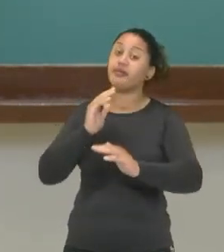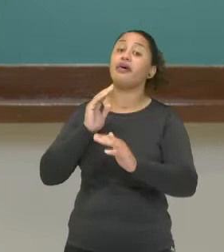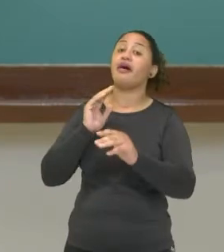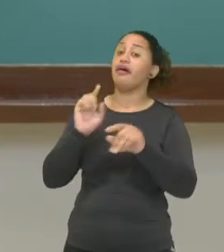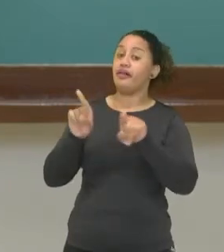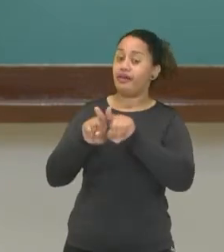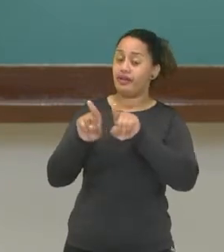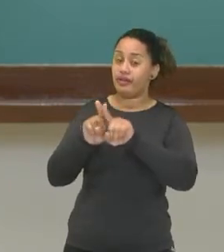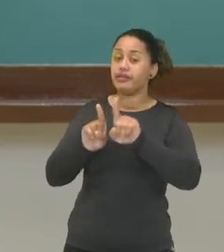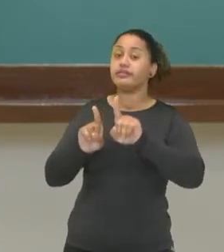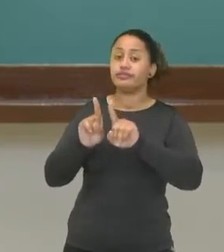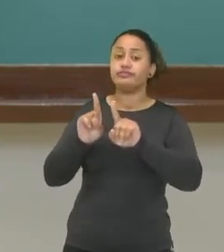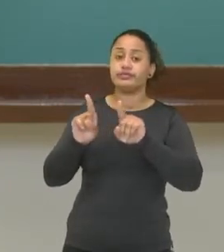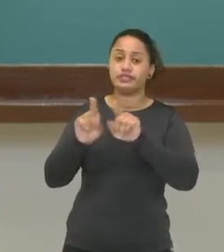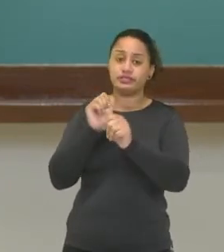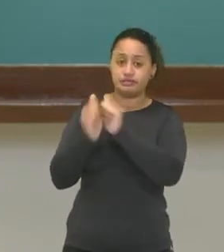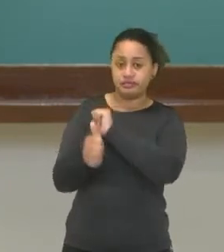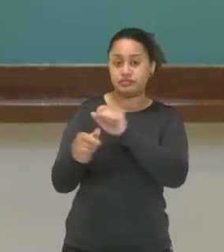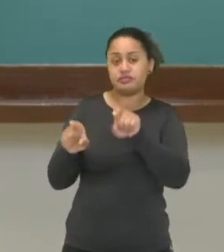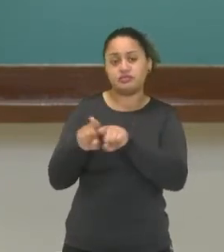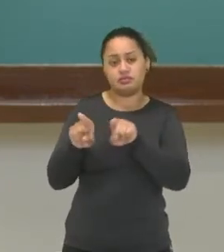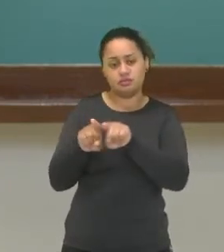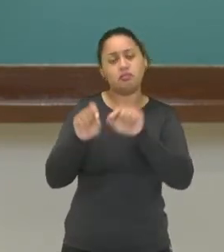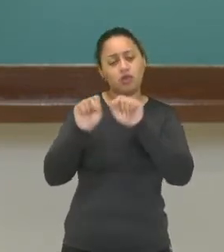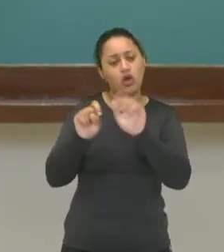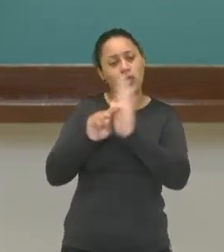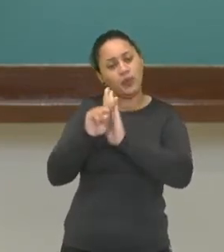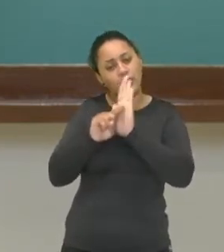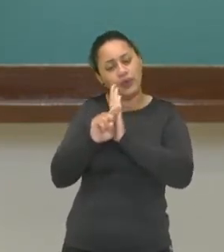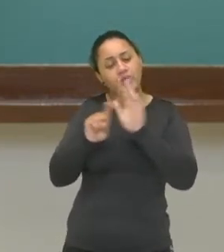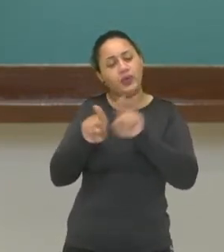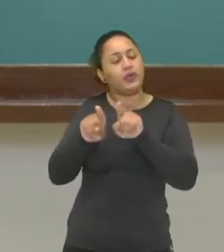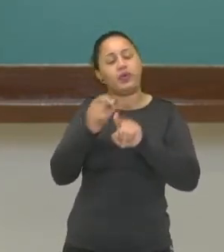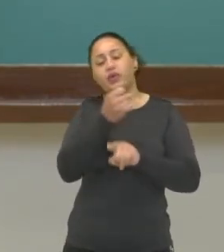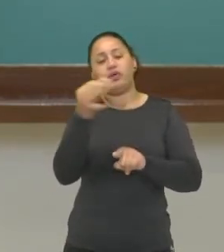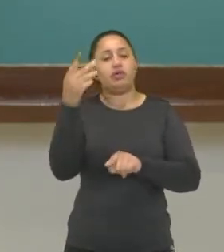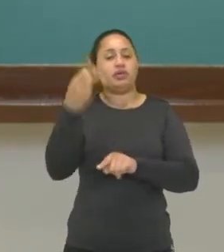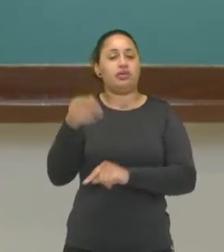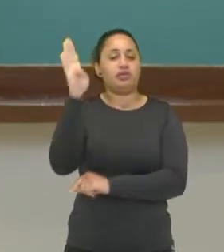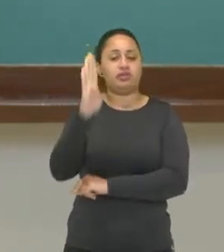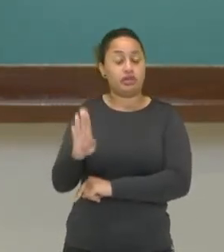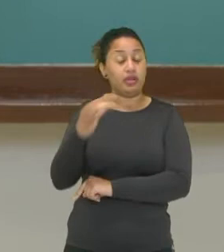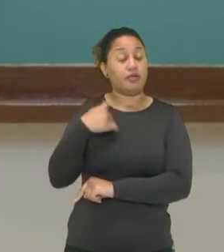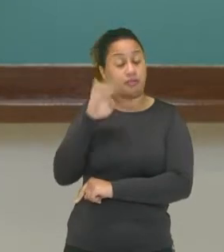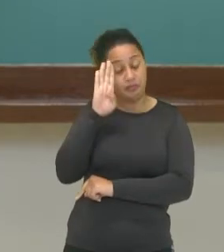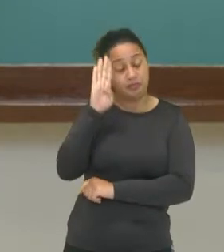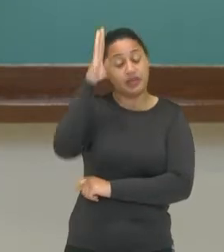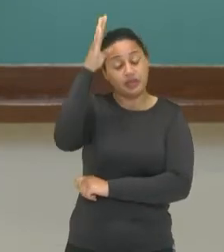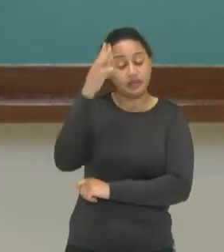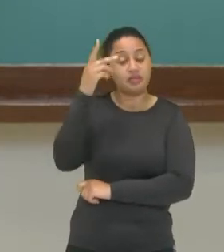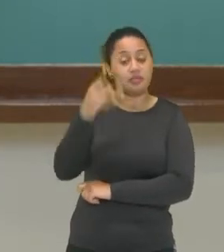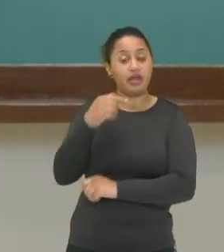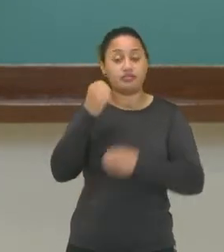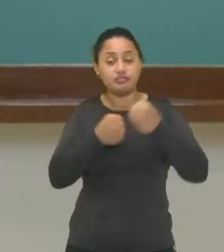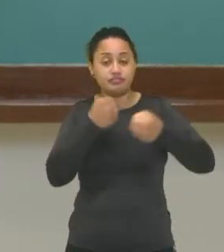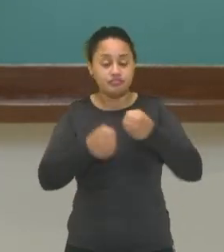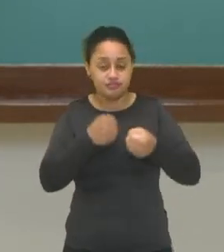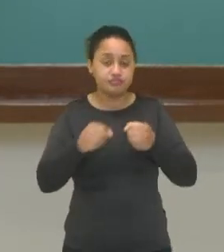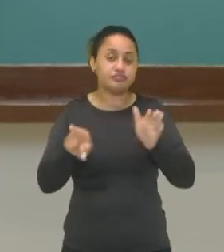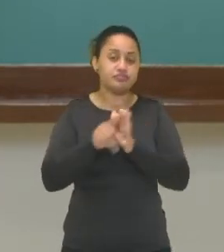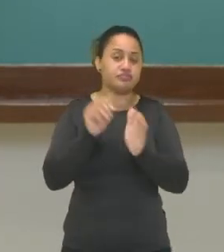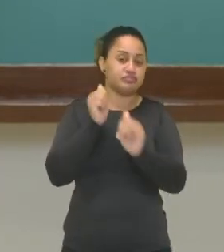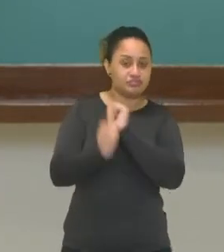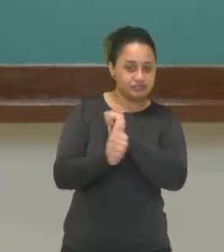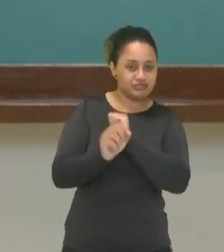Pode pesquisar também entre os para-atletas quais os brasileiros que se destacam nas corridas de